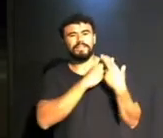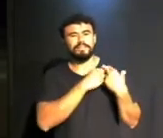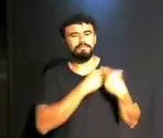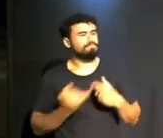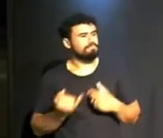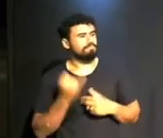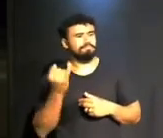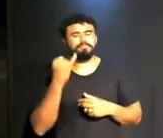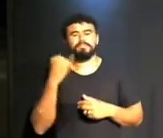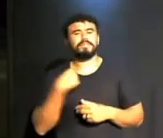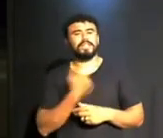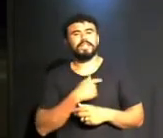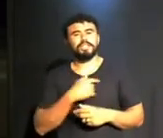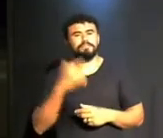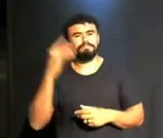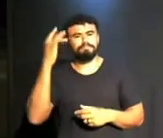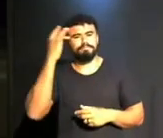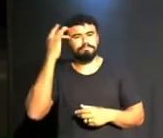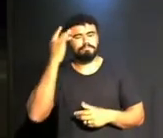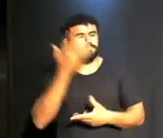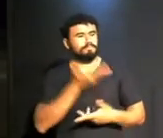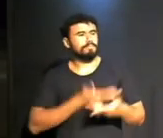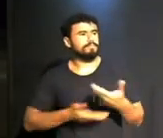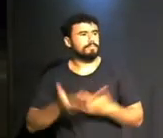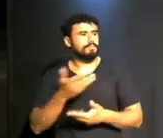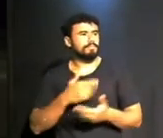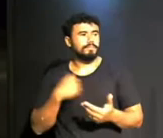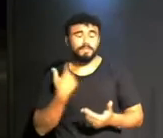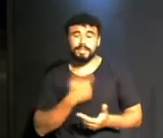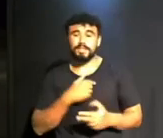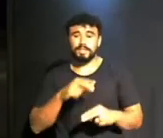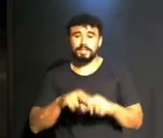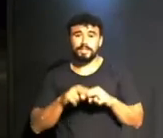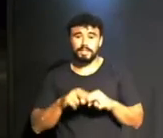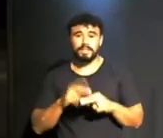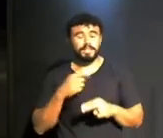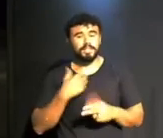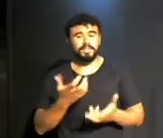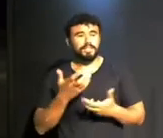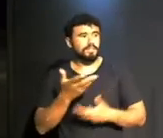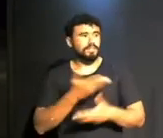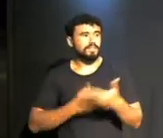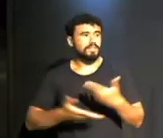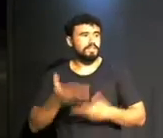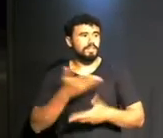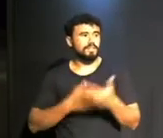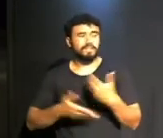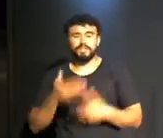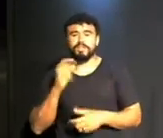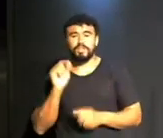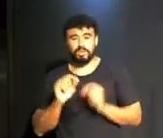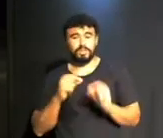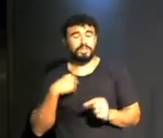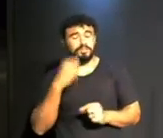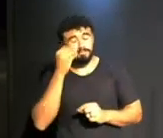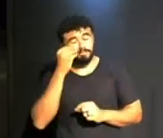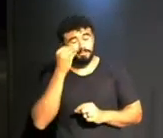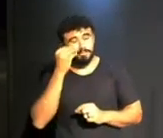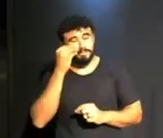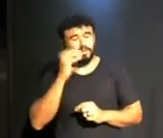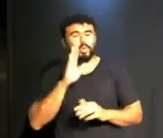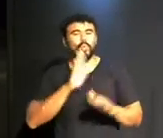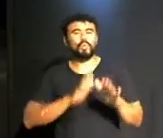essencial para nossa maturidade relacional sendo assim eu quero compartilhar com você para experimentarmos